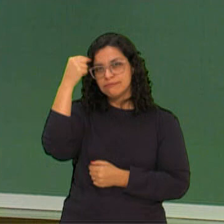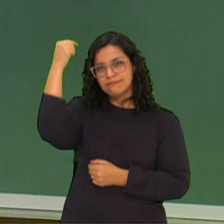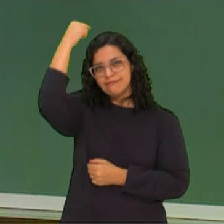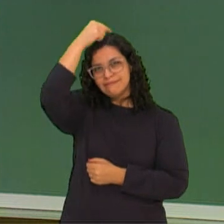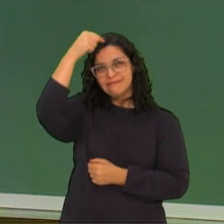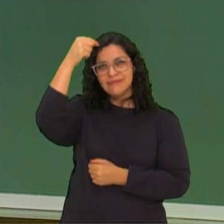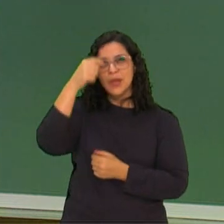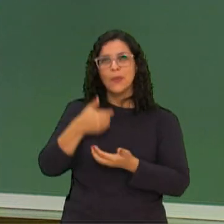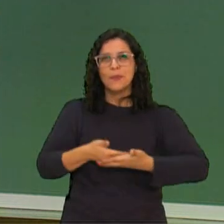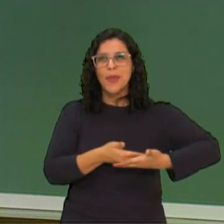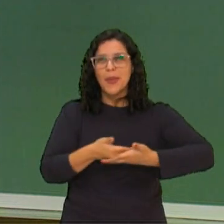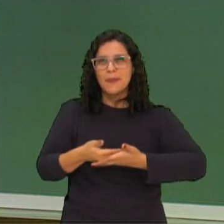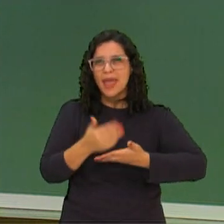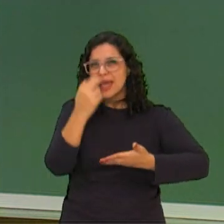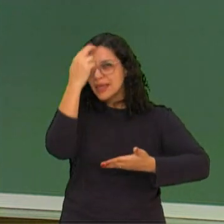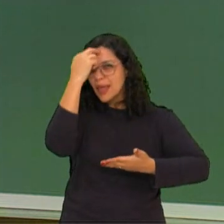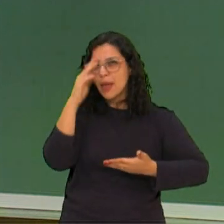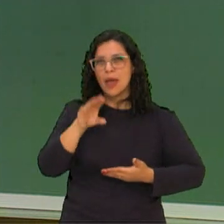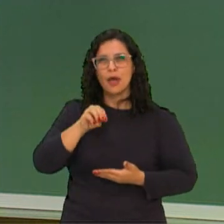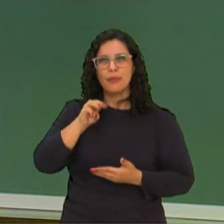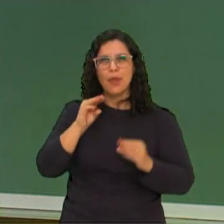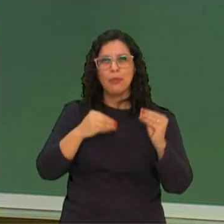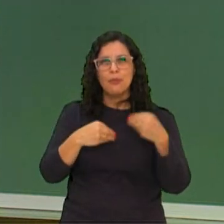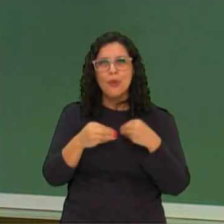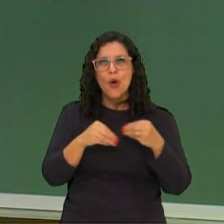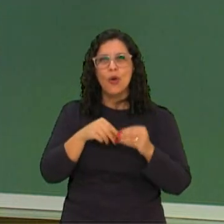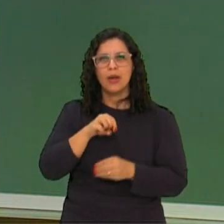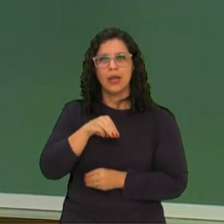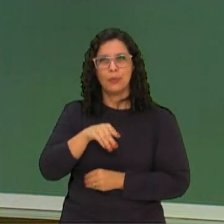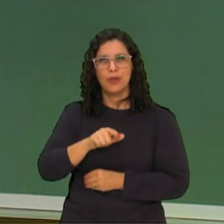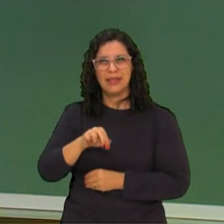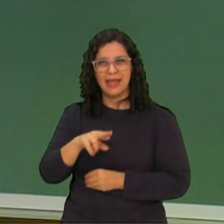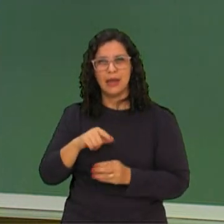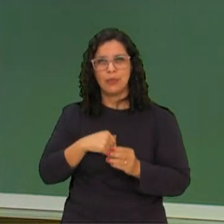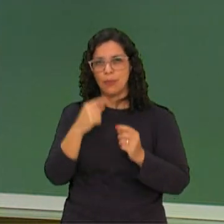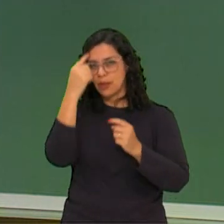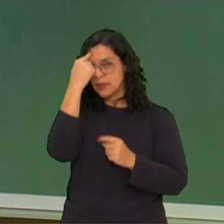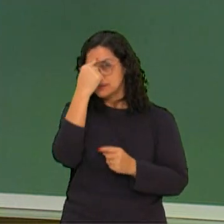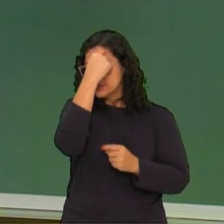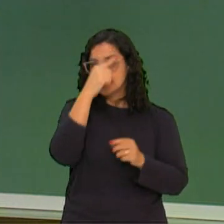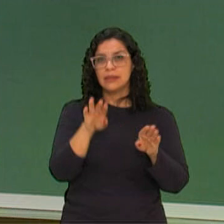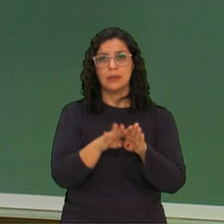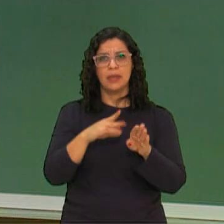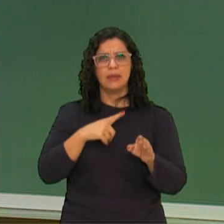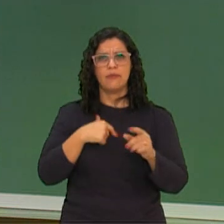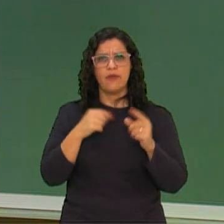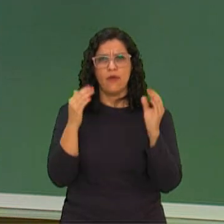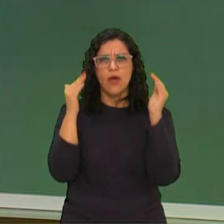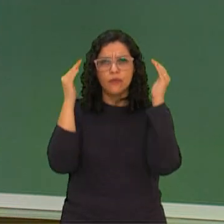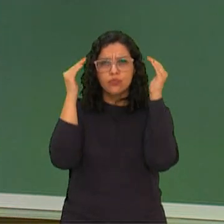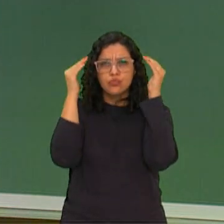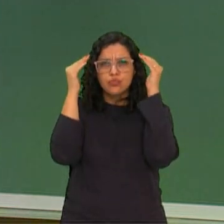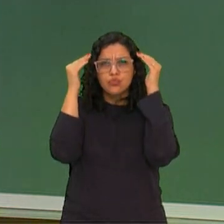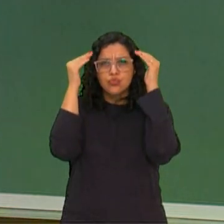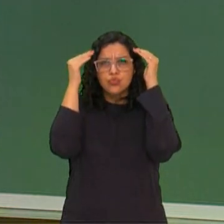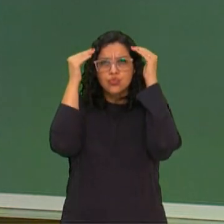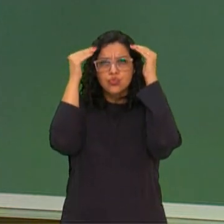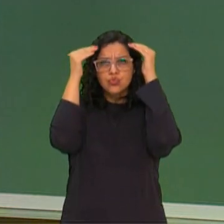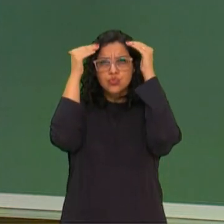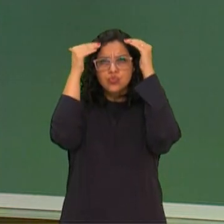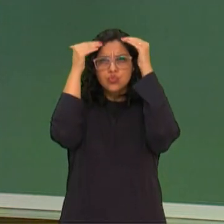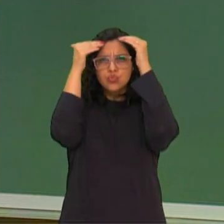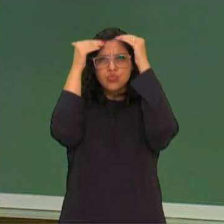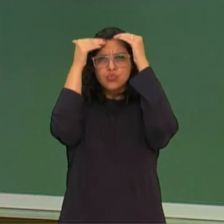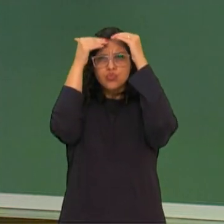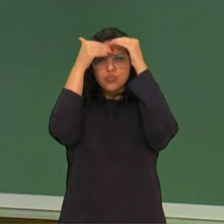Que seria essa parte aqui feita, né, de tecido cartilaginoso e tecido ósseo, que depois ela vai, com o tempo, vai